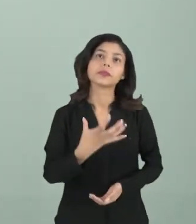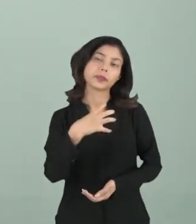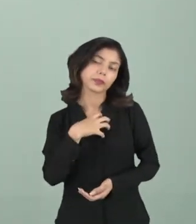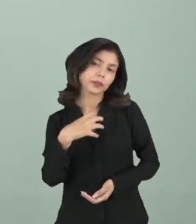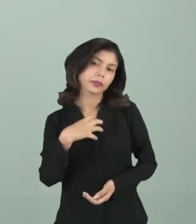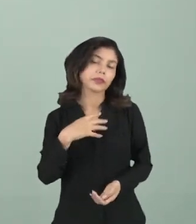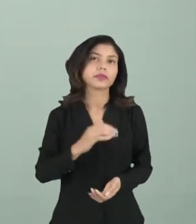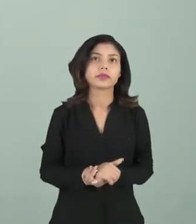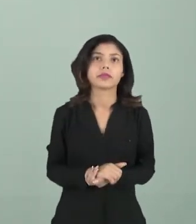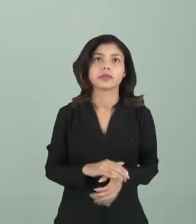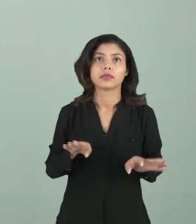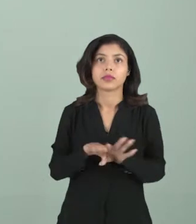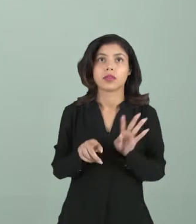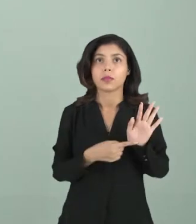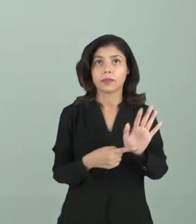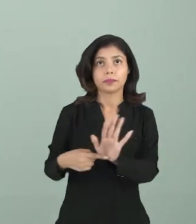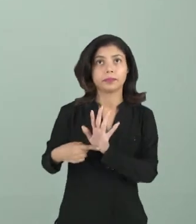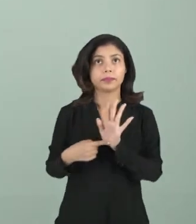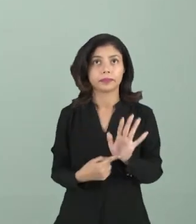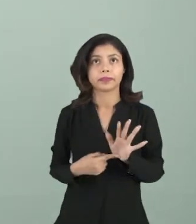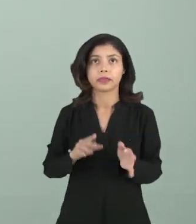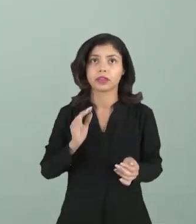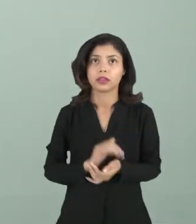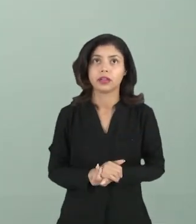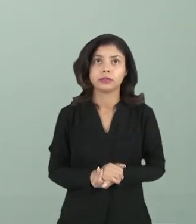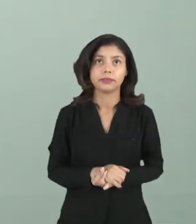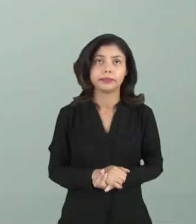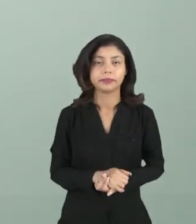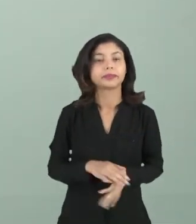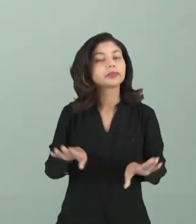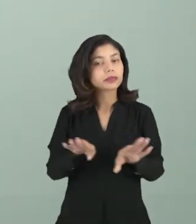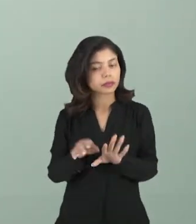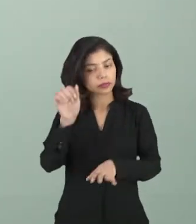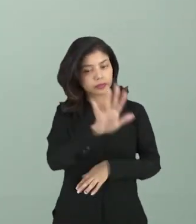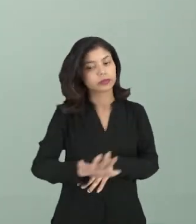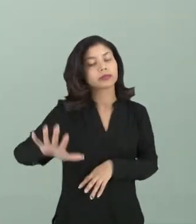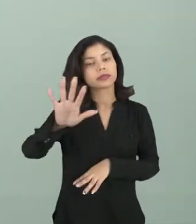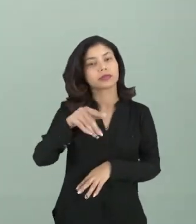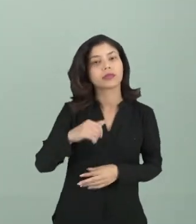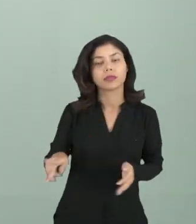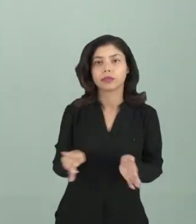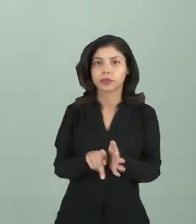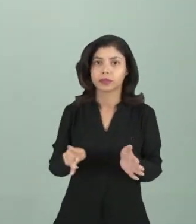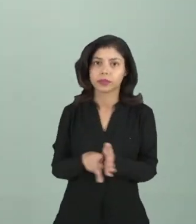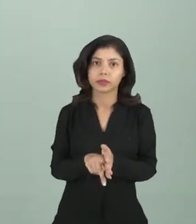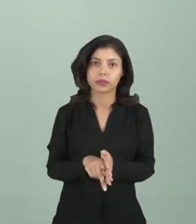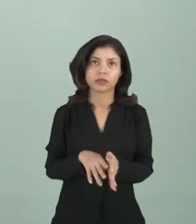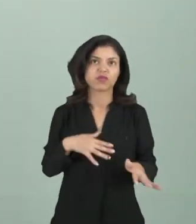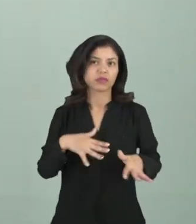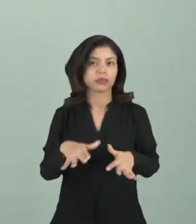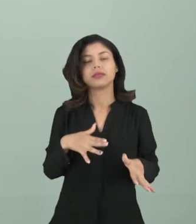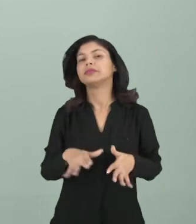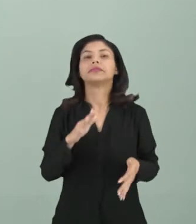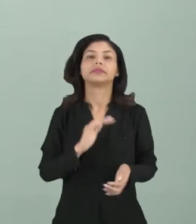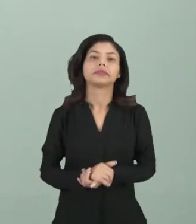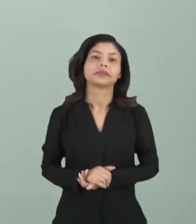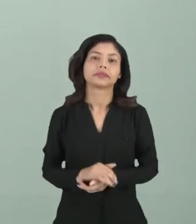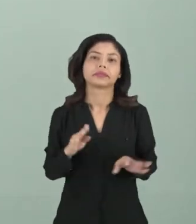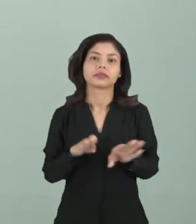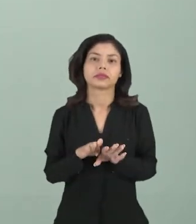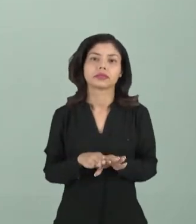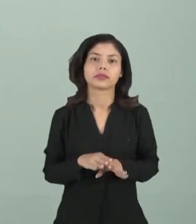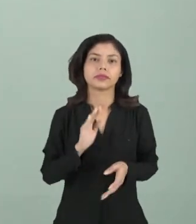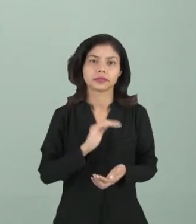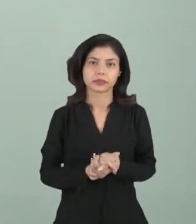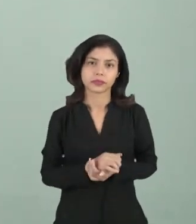de destacar a projeção em âmbito nacional justamente desses movimentos. E,